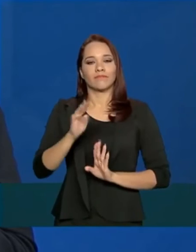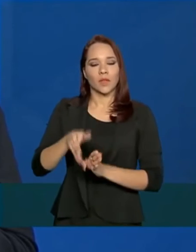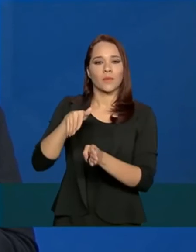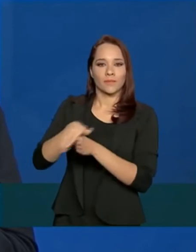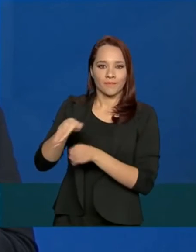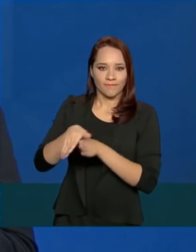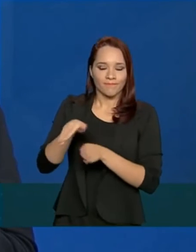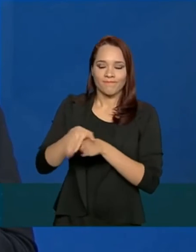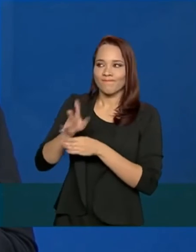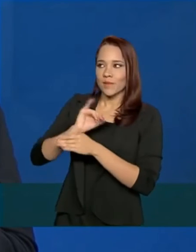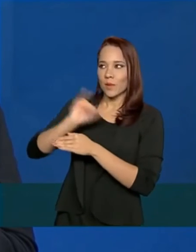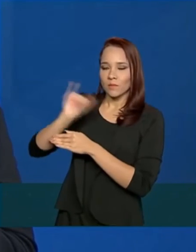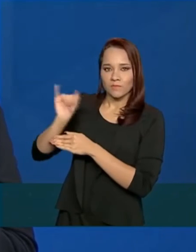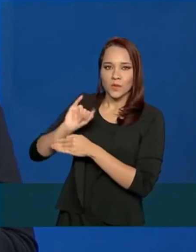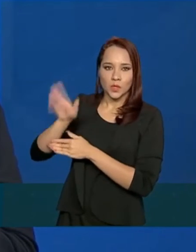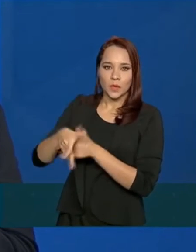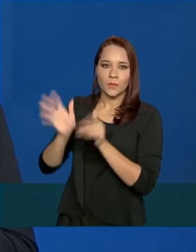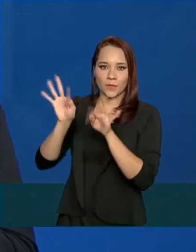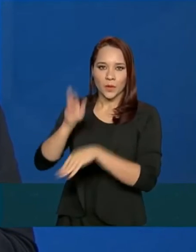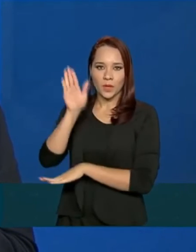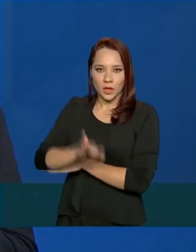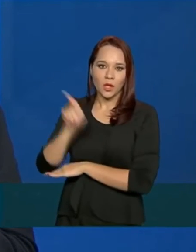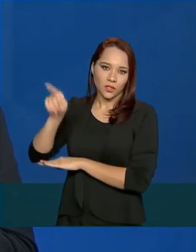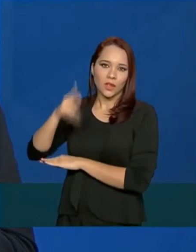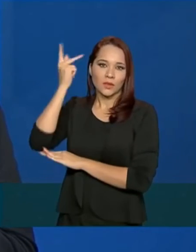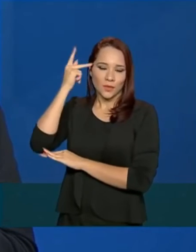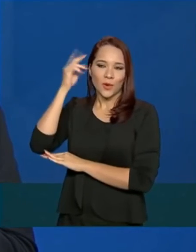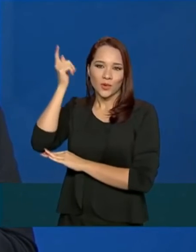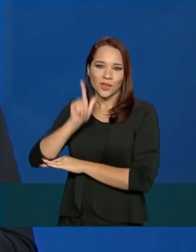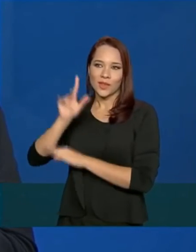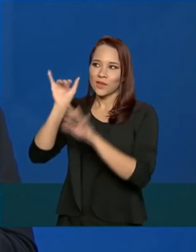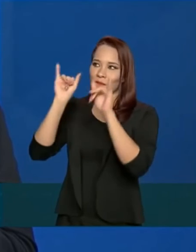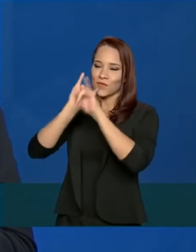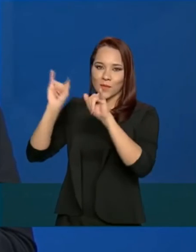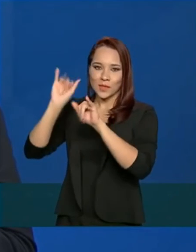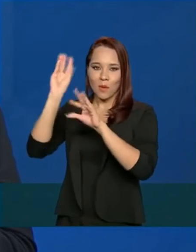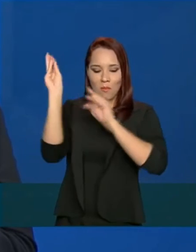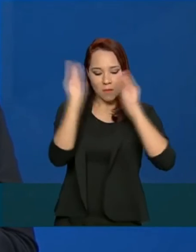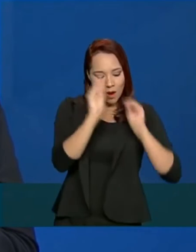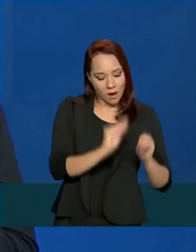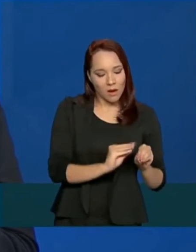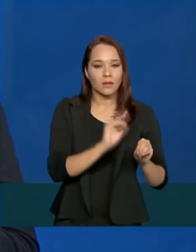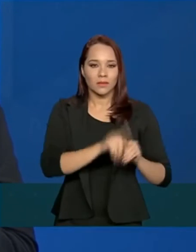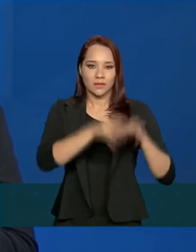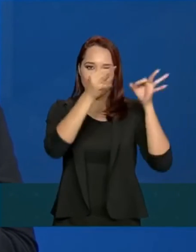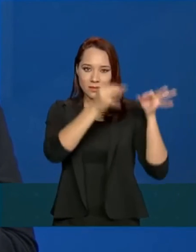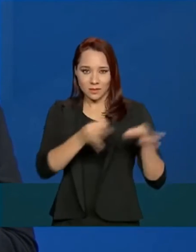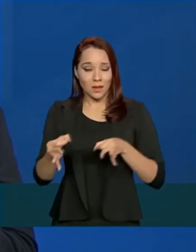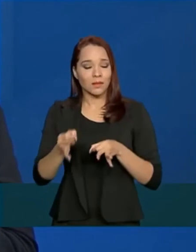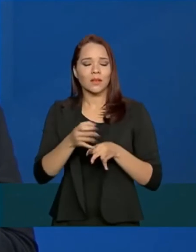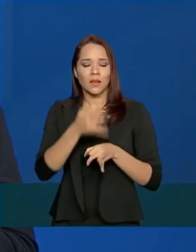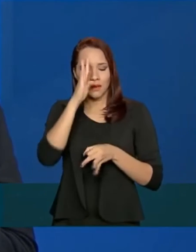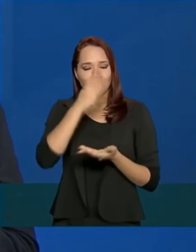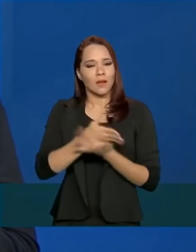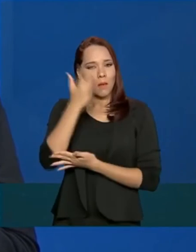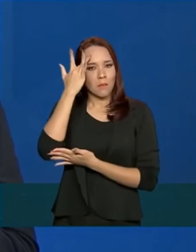orientações, inclusive hoje, já no final da tarde, eles já conseguiram repassar os dados, já tem atualização, e eu acredito que amanhã e os dias